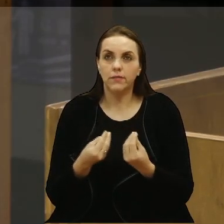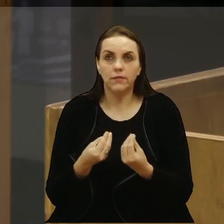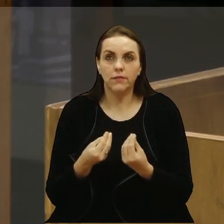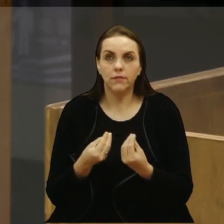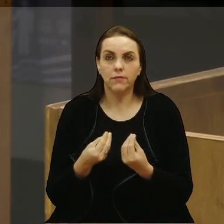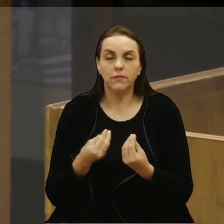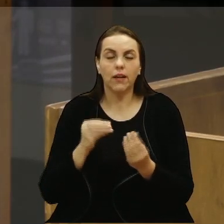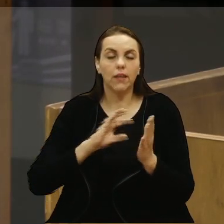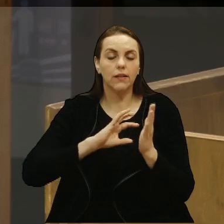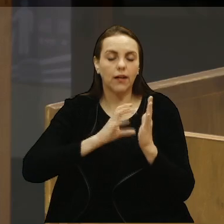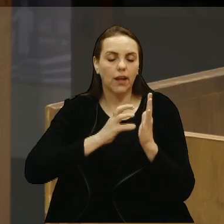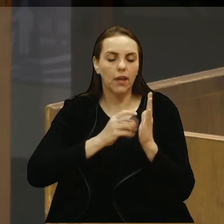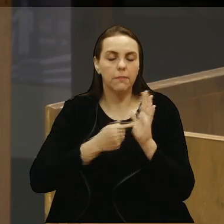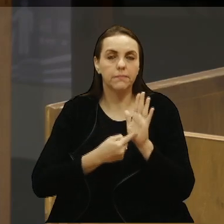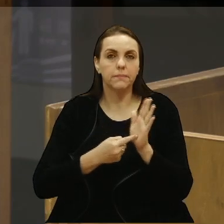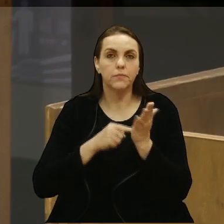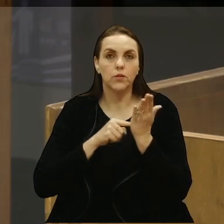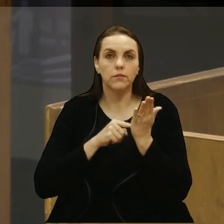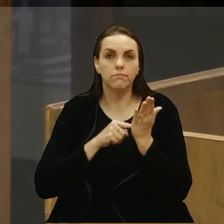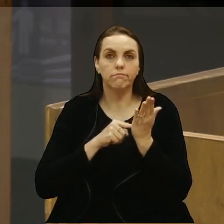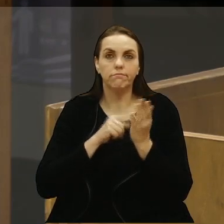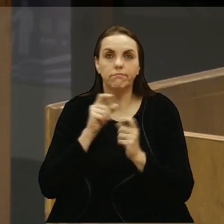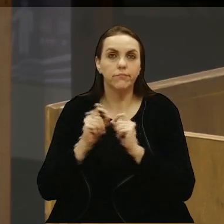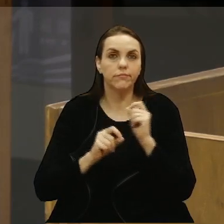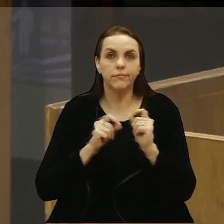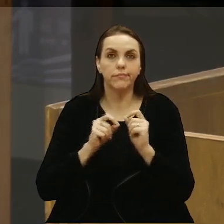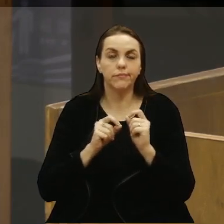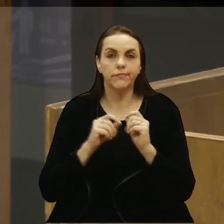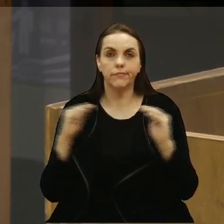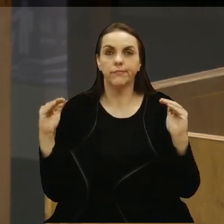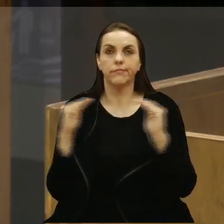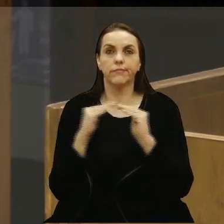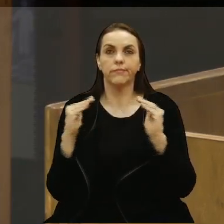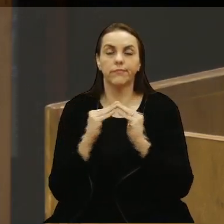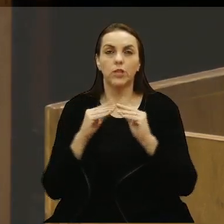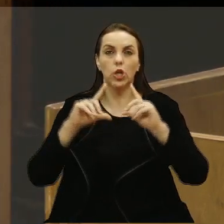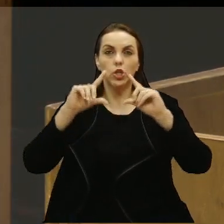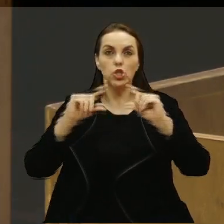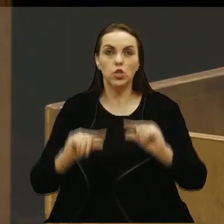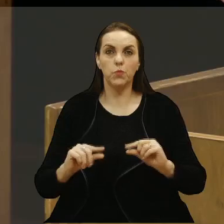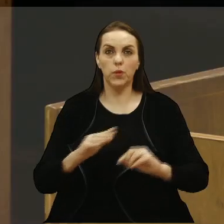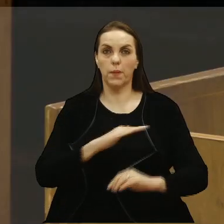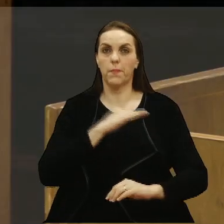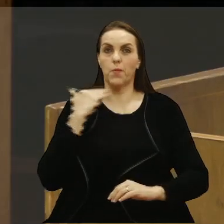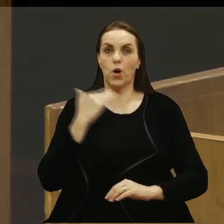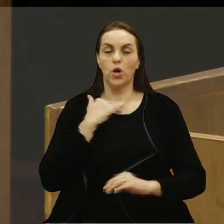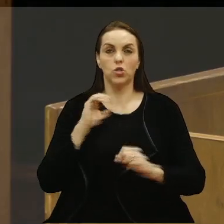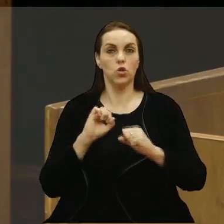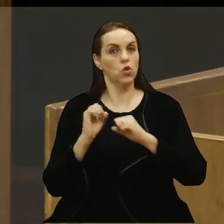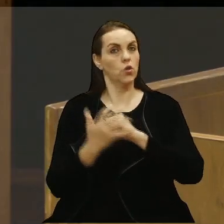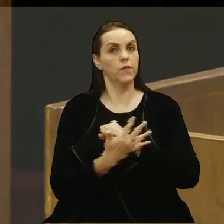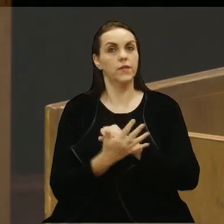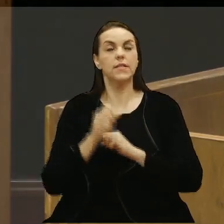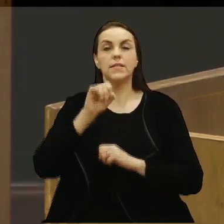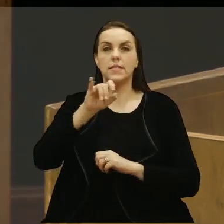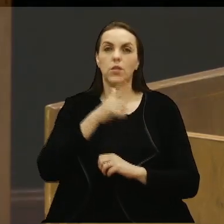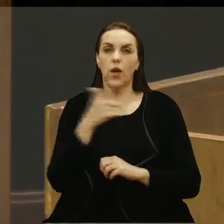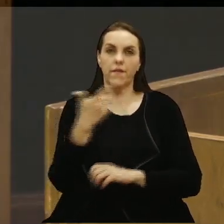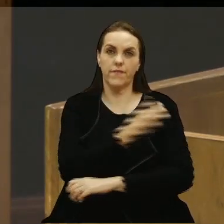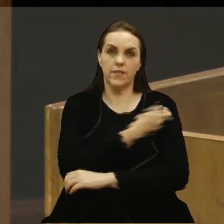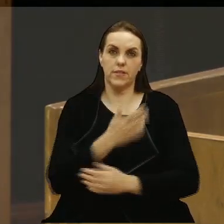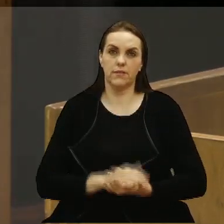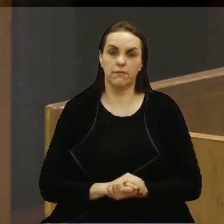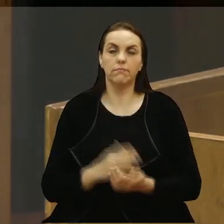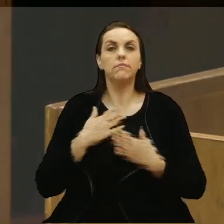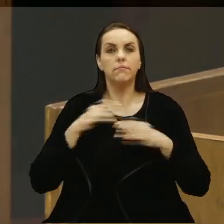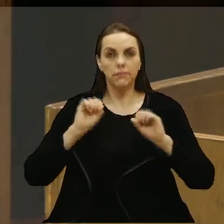que demonstre ou que corrobore a diminuição das mortes na Covid-19 se não for a vacina. Então é isso. Eu defendo